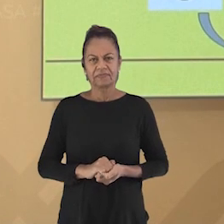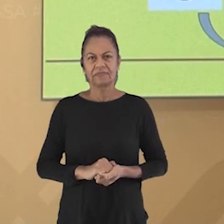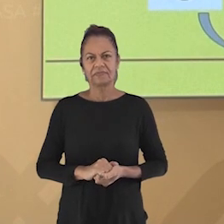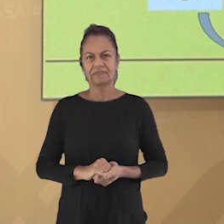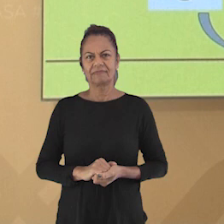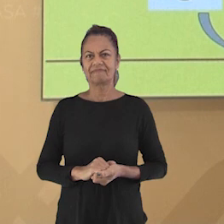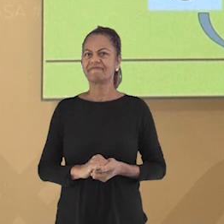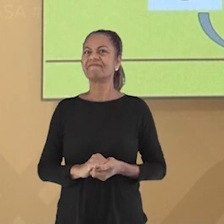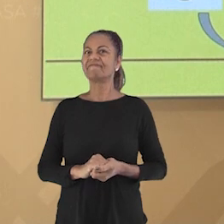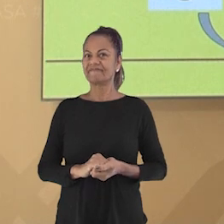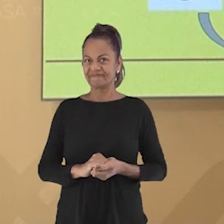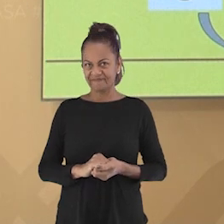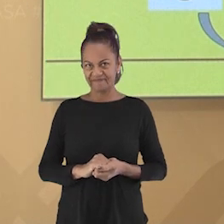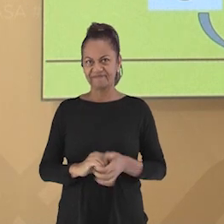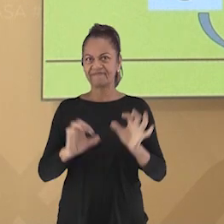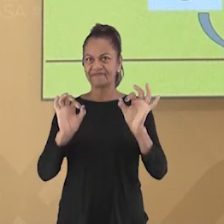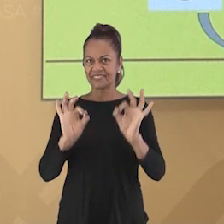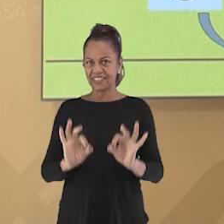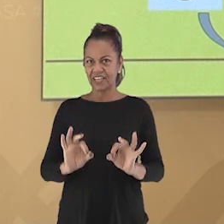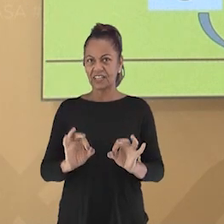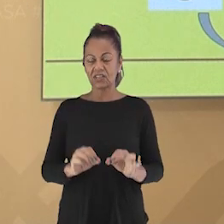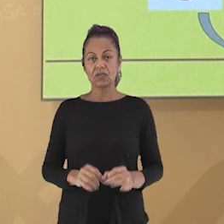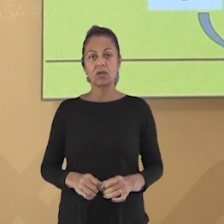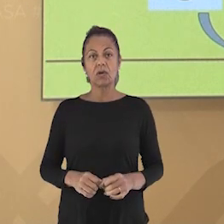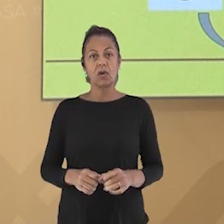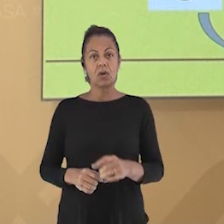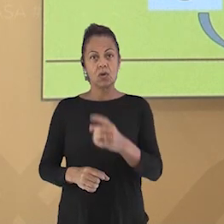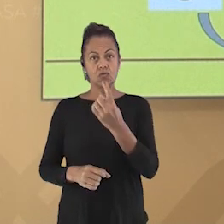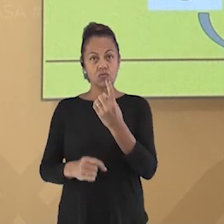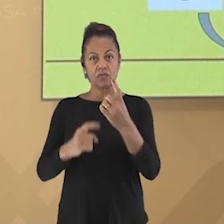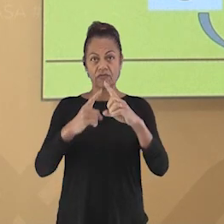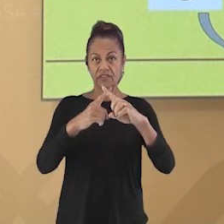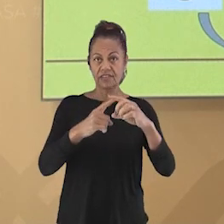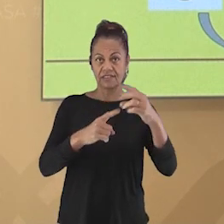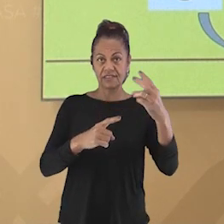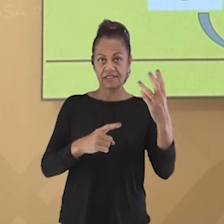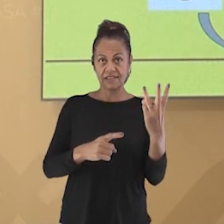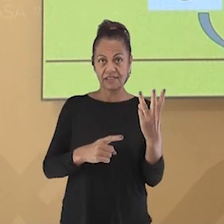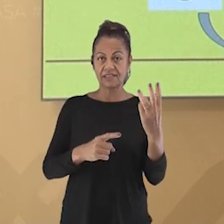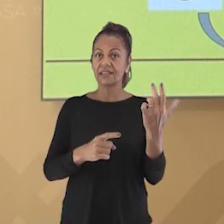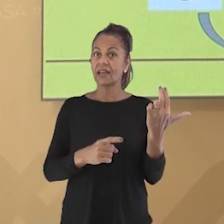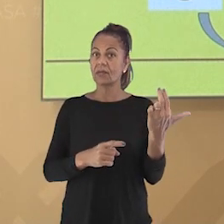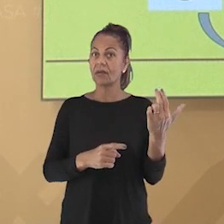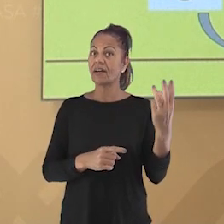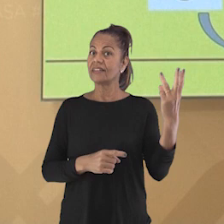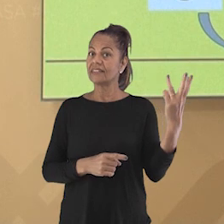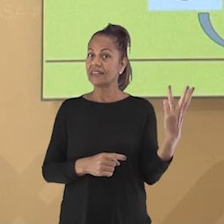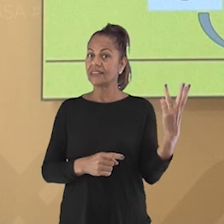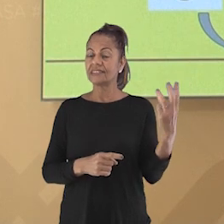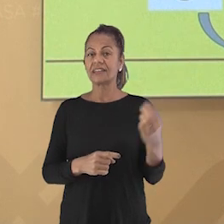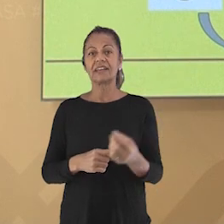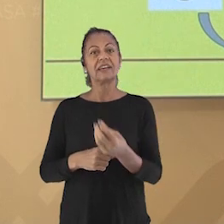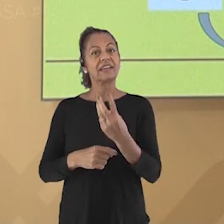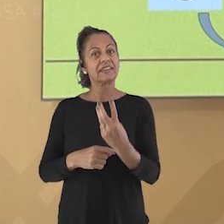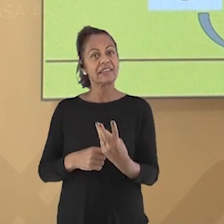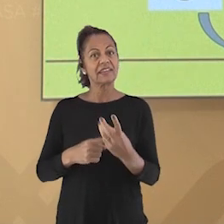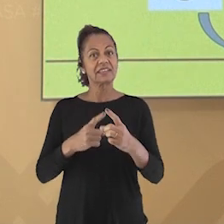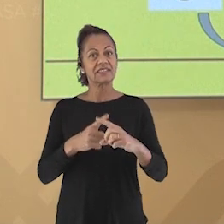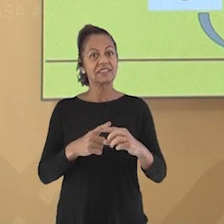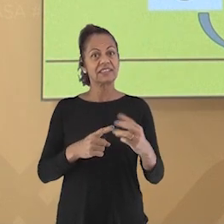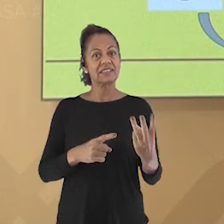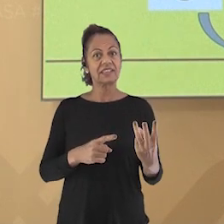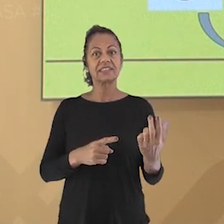Muito bem, 1 vezes 3 é igual a 3. 3 vezes 3 é igual